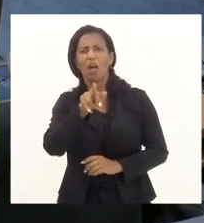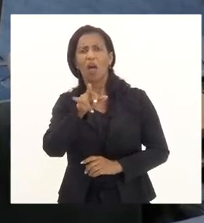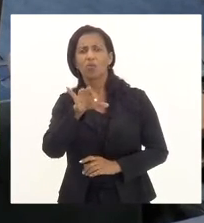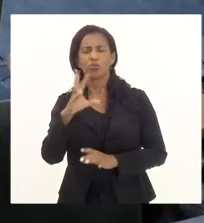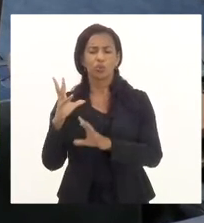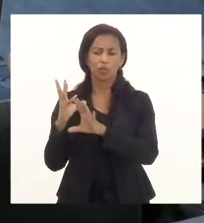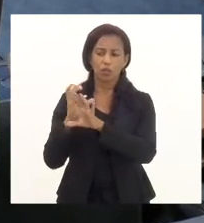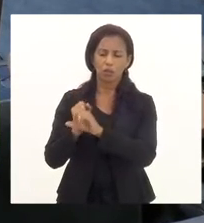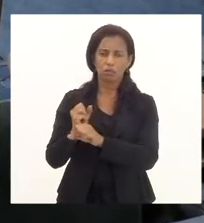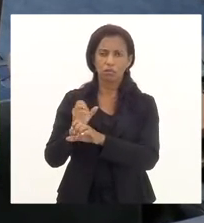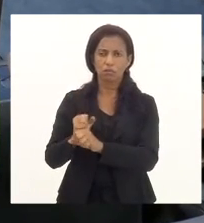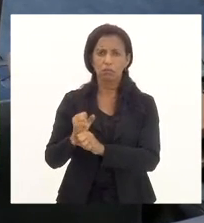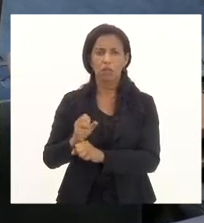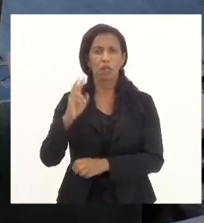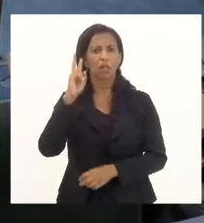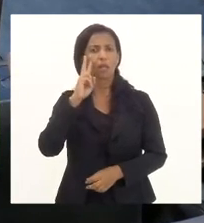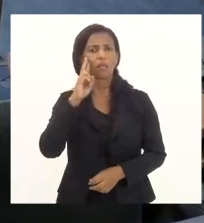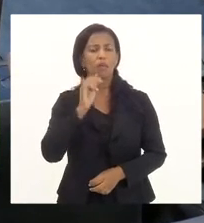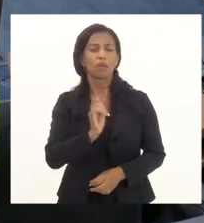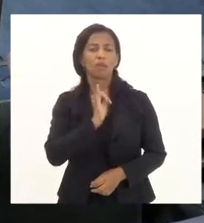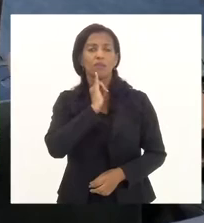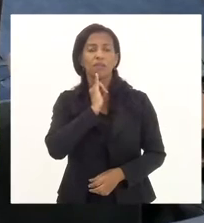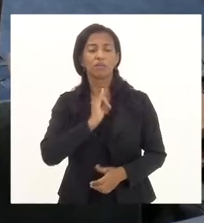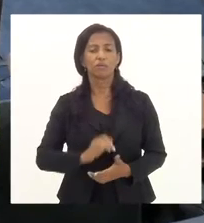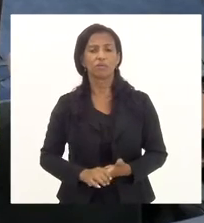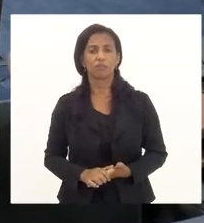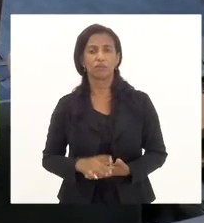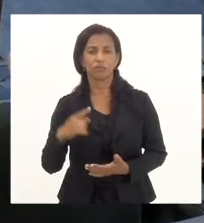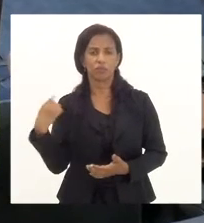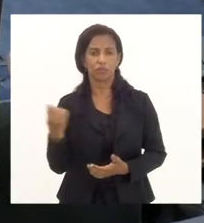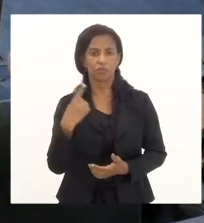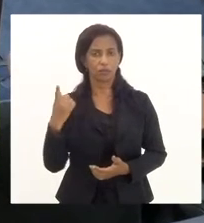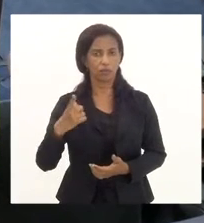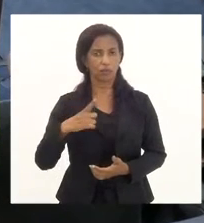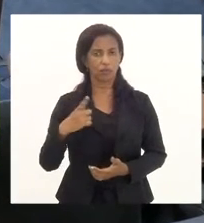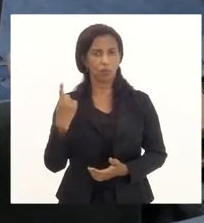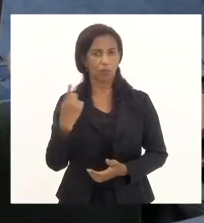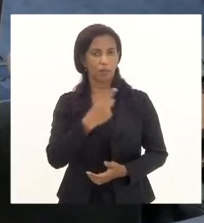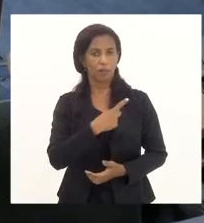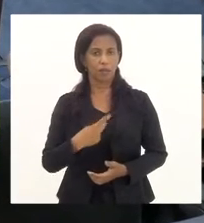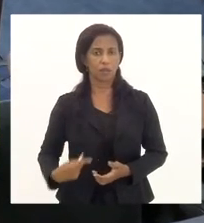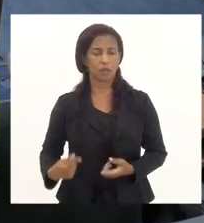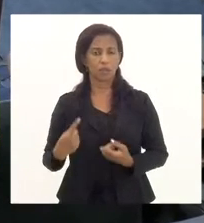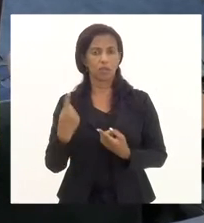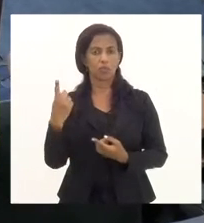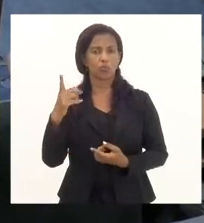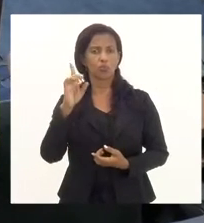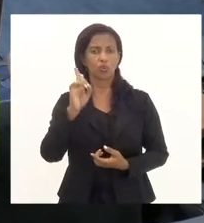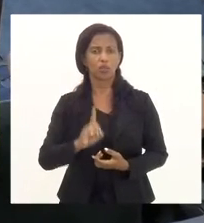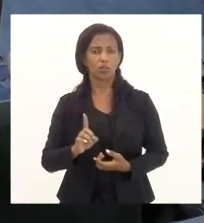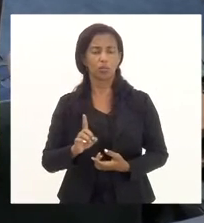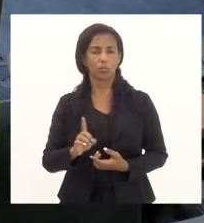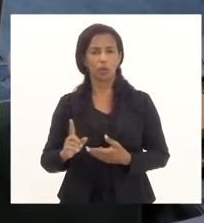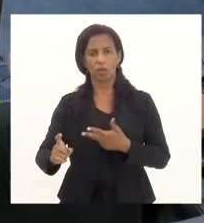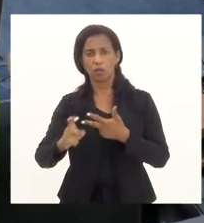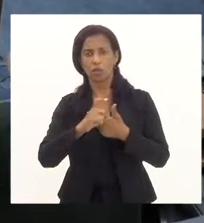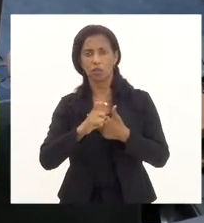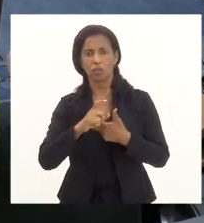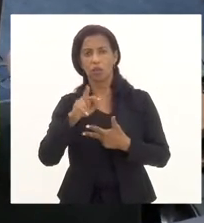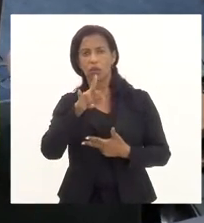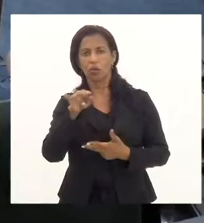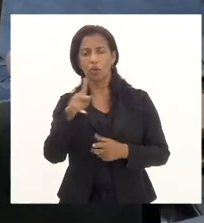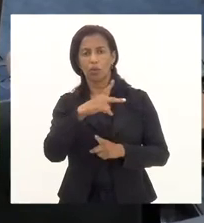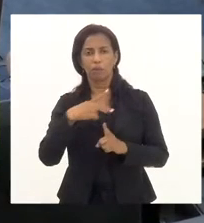externa independente né Lembrando que infelizmente nós tivemos um presidente e um diretor executivo do Rio previdência